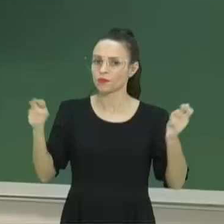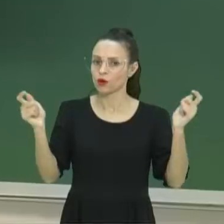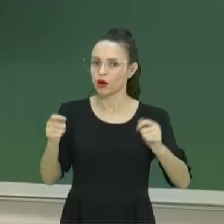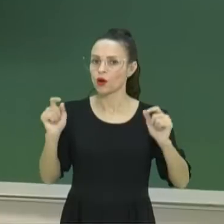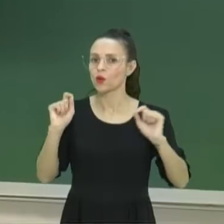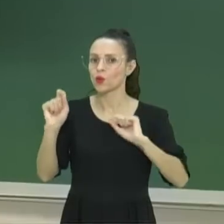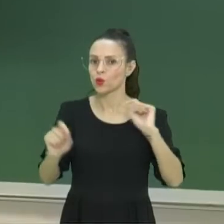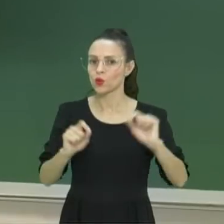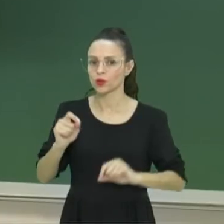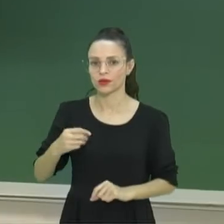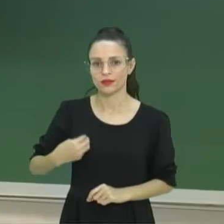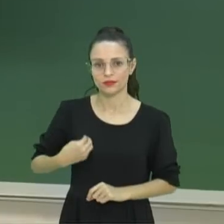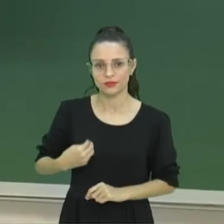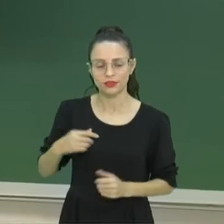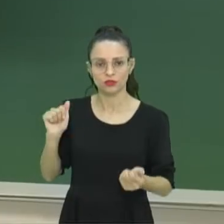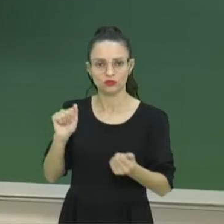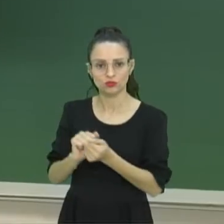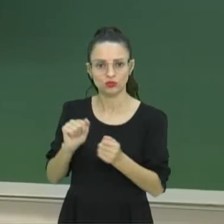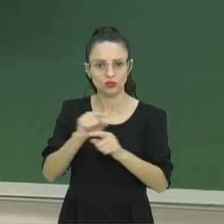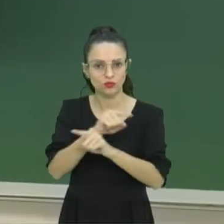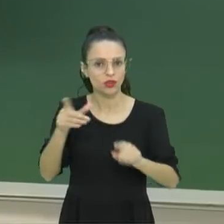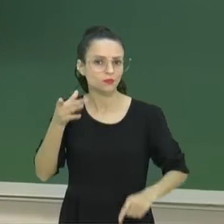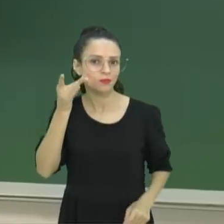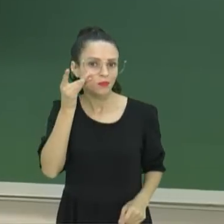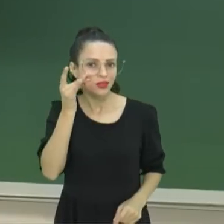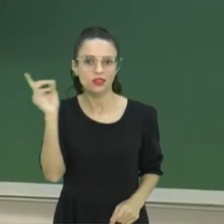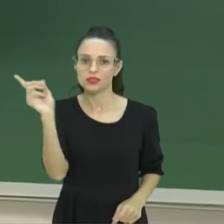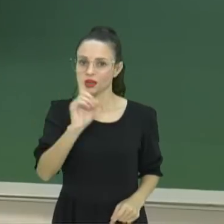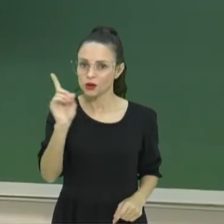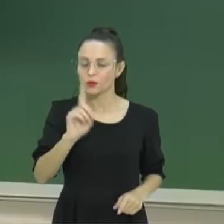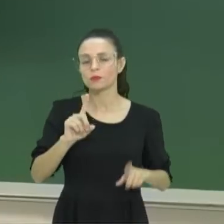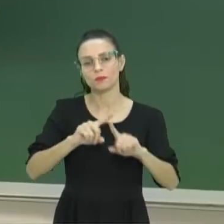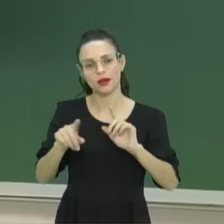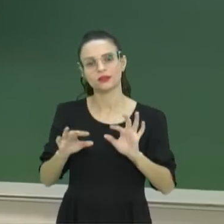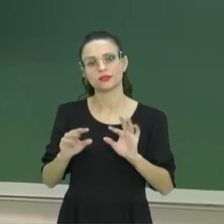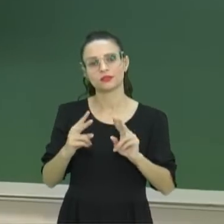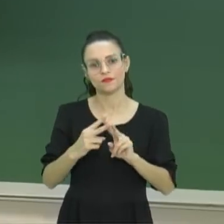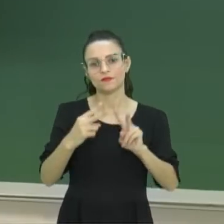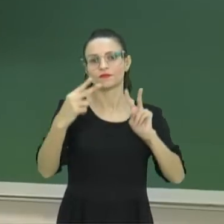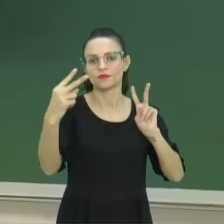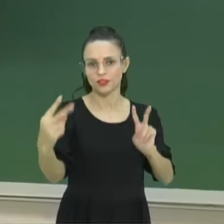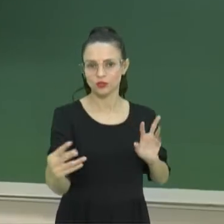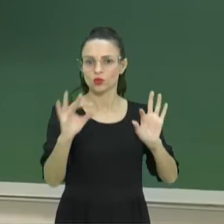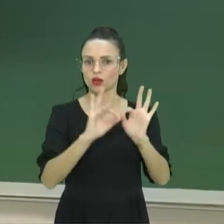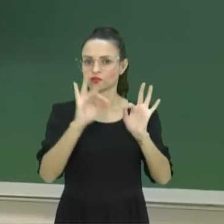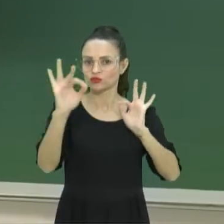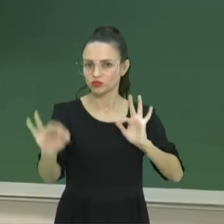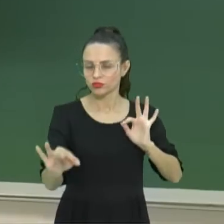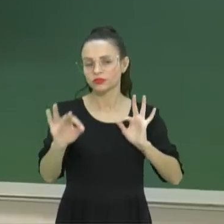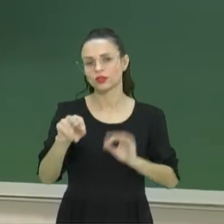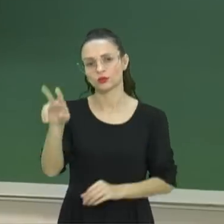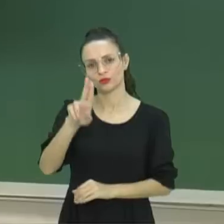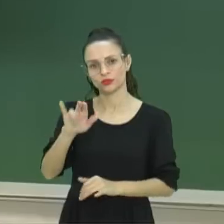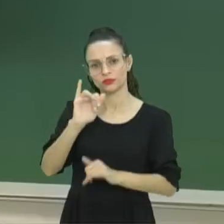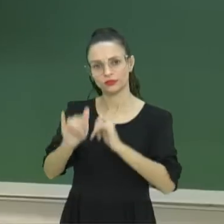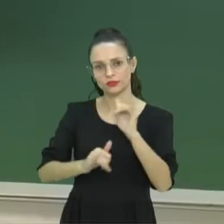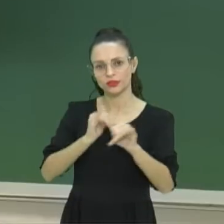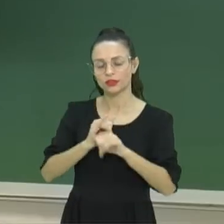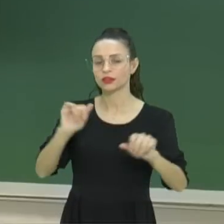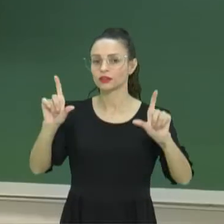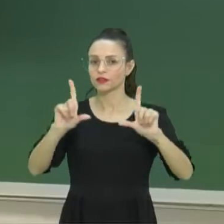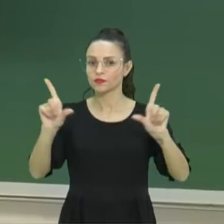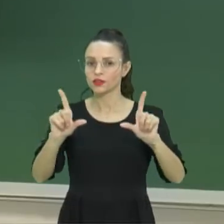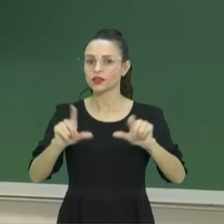de estar com vocês, não fisicamente, mas aqui à distância, pela TV, pela internet, para que